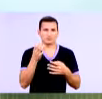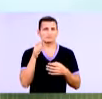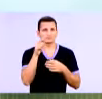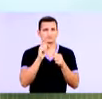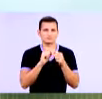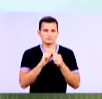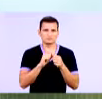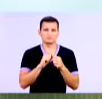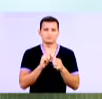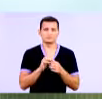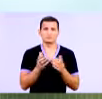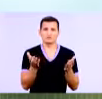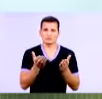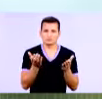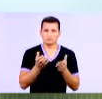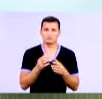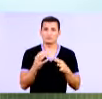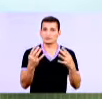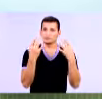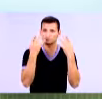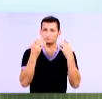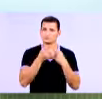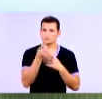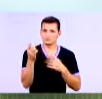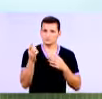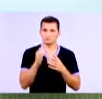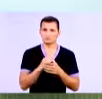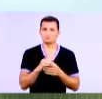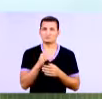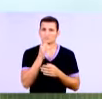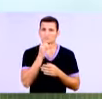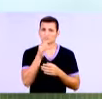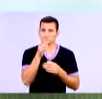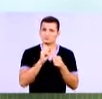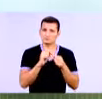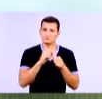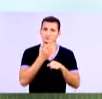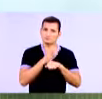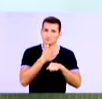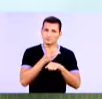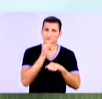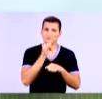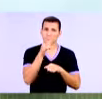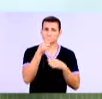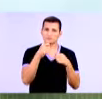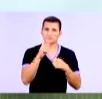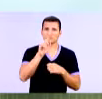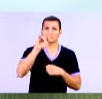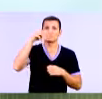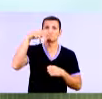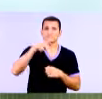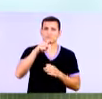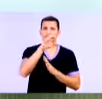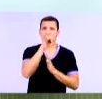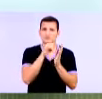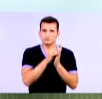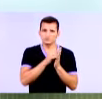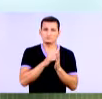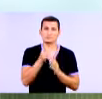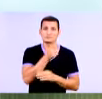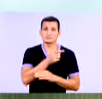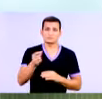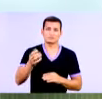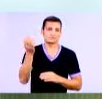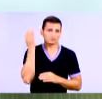isso, tá? Agora, chamo a atenção de vocês para o seguinte, você só vai fazer essa atividade se você tiver o GIMP. Então, na semana